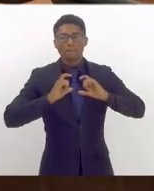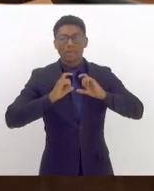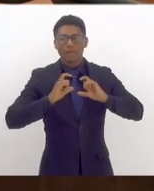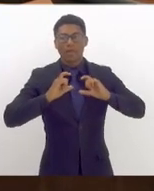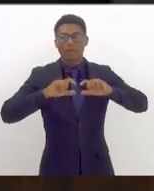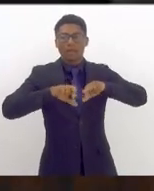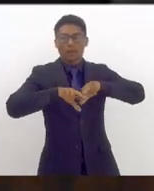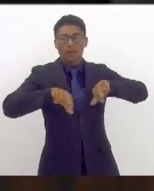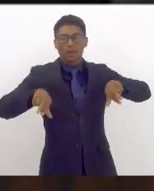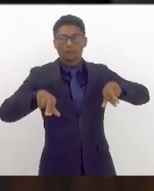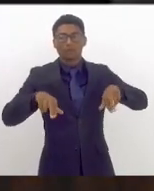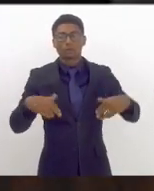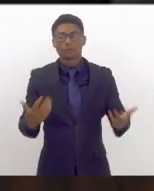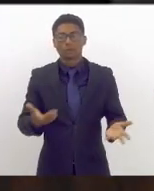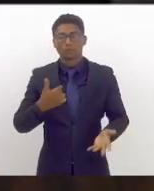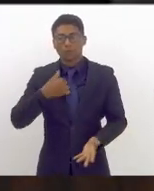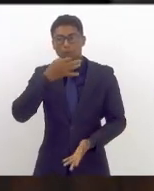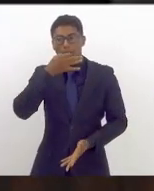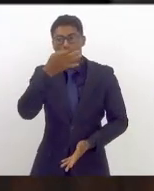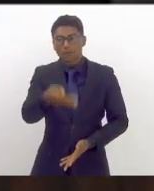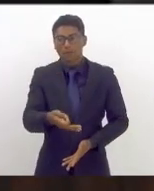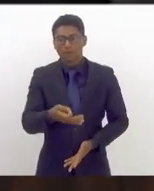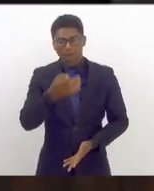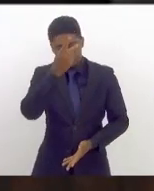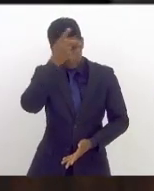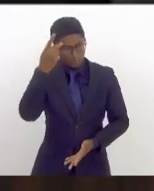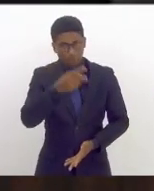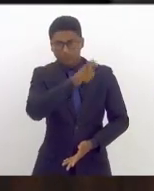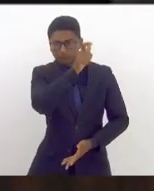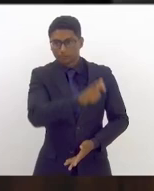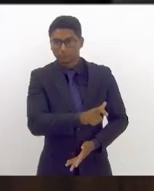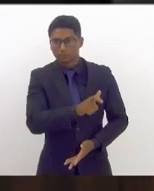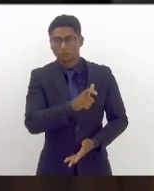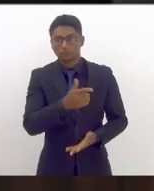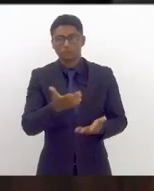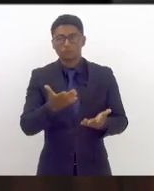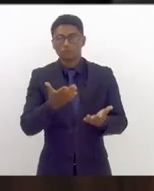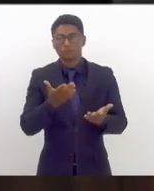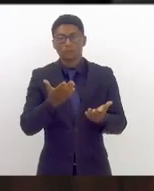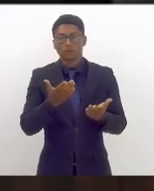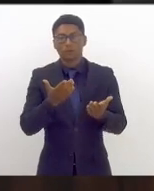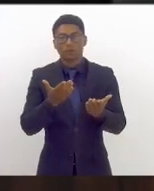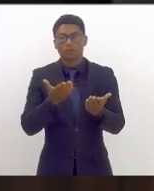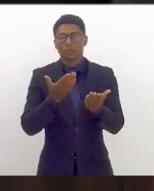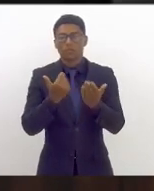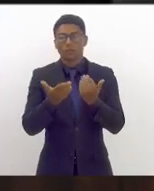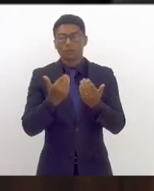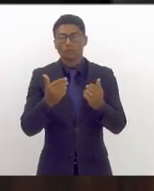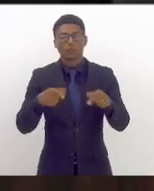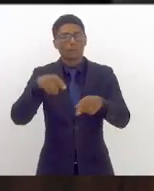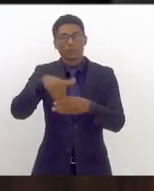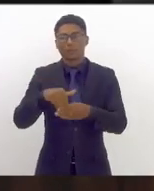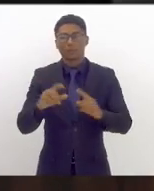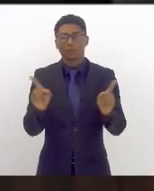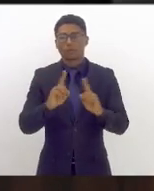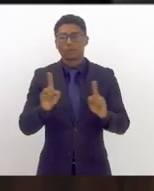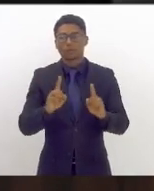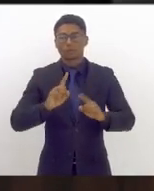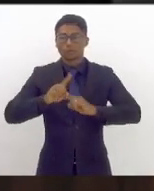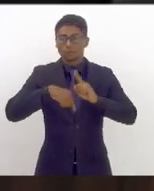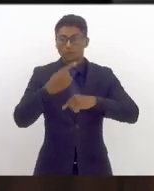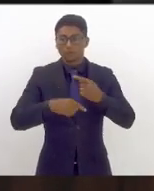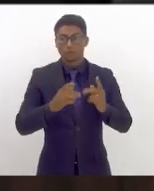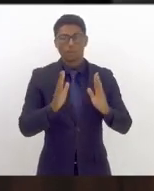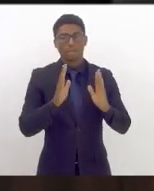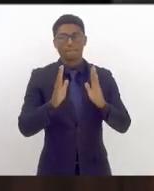cantar o parecer o que que é para quem é não discuto não Não voto canto todo e depois volta dá para